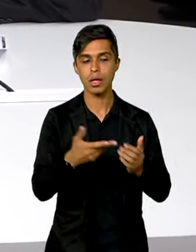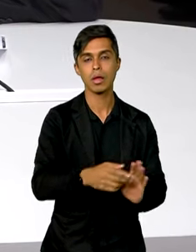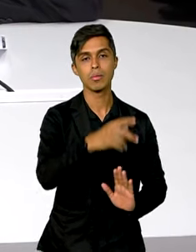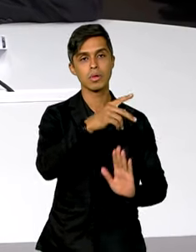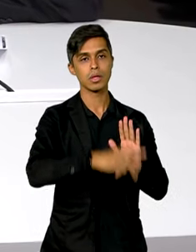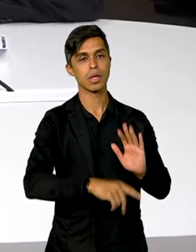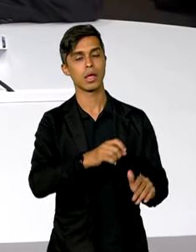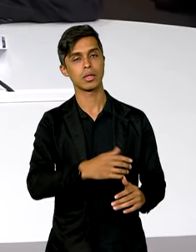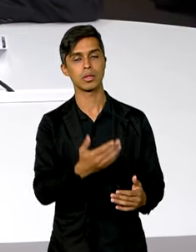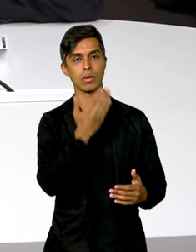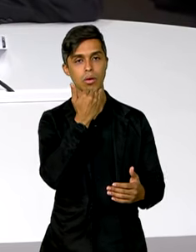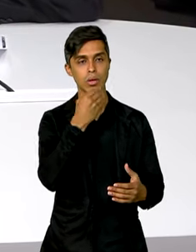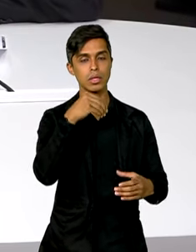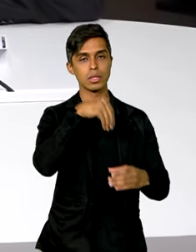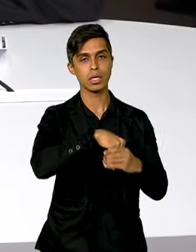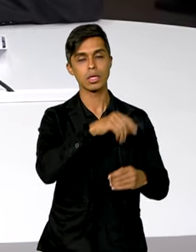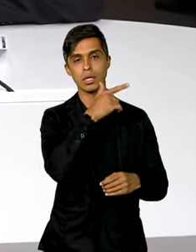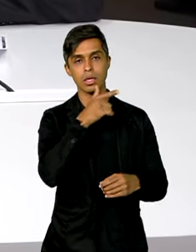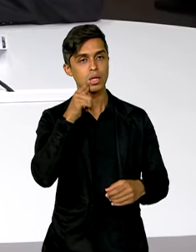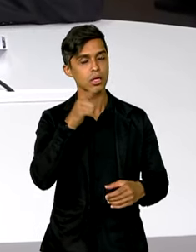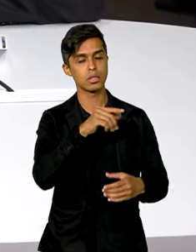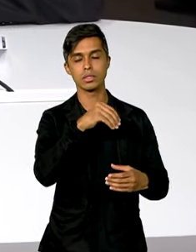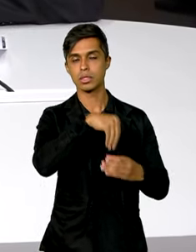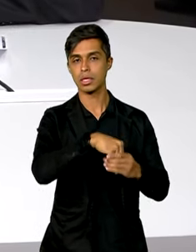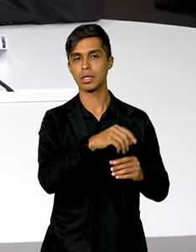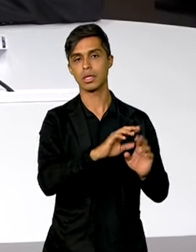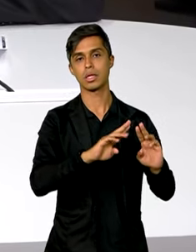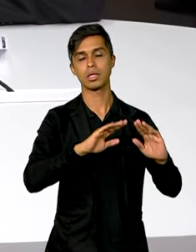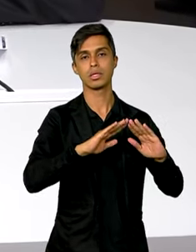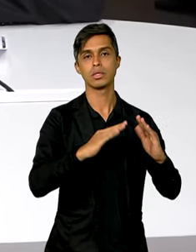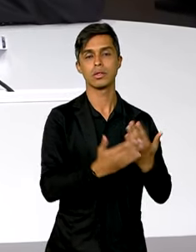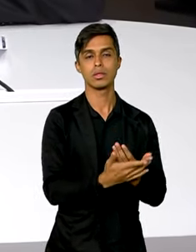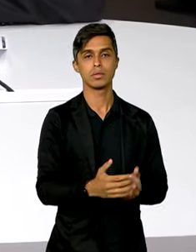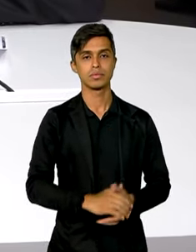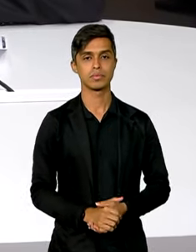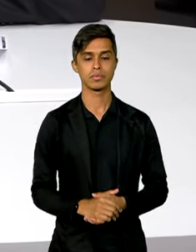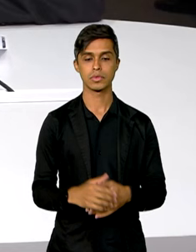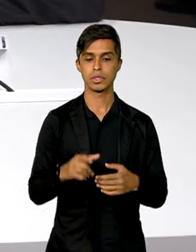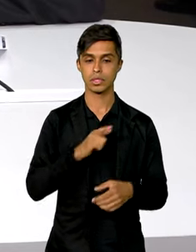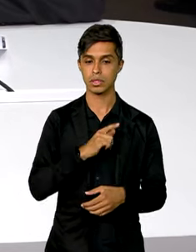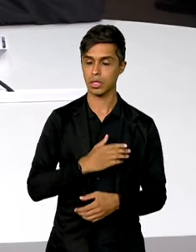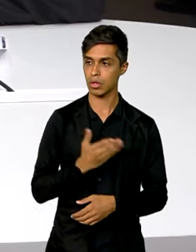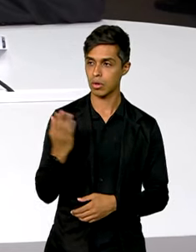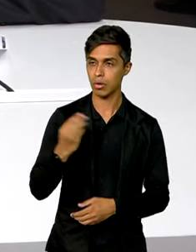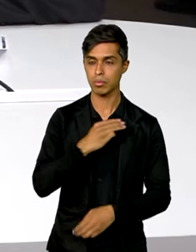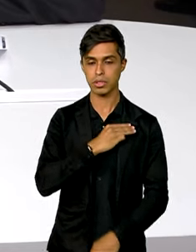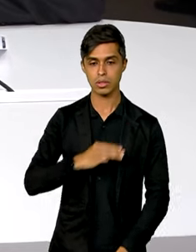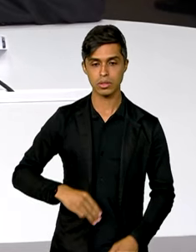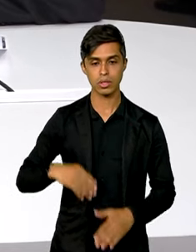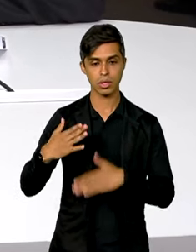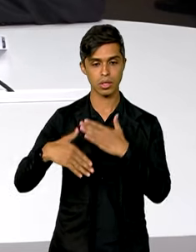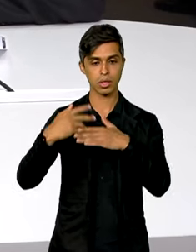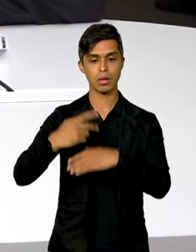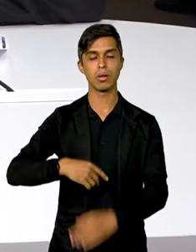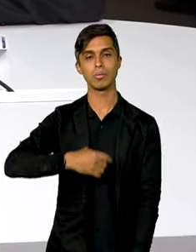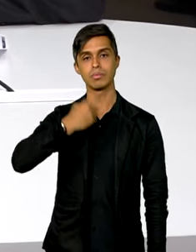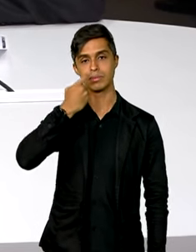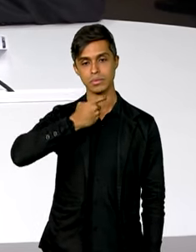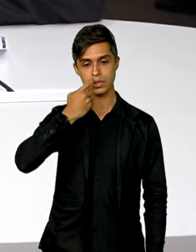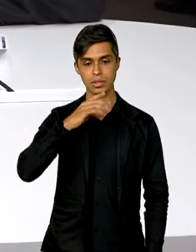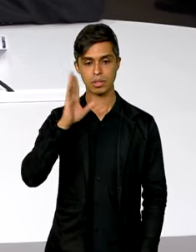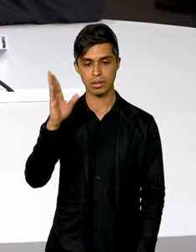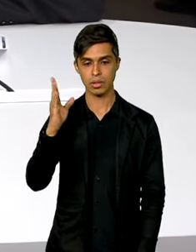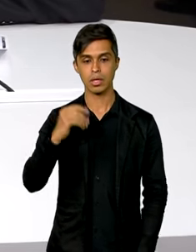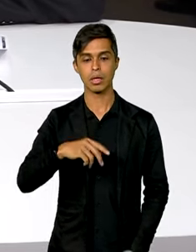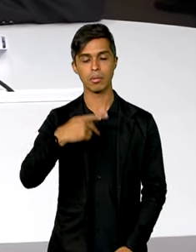Tenho aqui no estúdio da Voz do Brasil comigo, no G20, o ministro do Desenvolvimento Agrário e Agricultura Familiar, Paulo Teixeira, para a